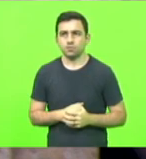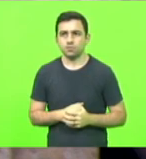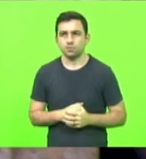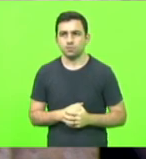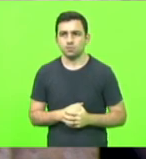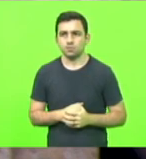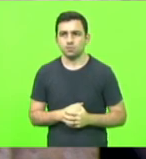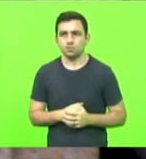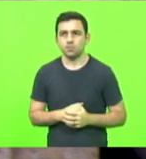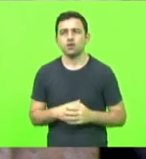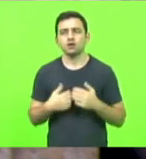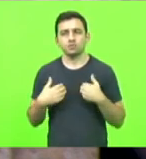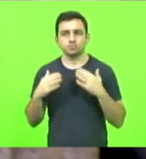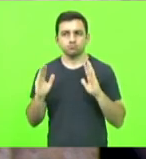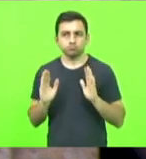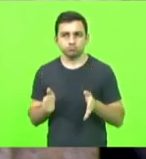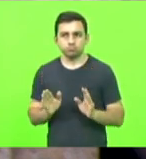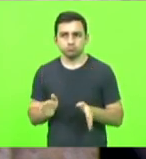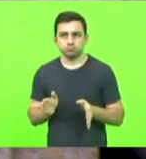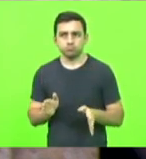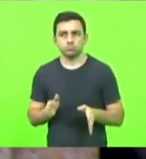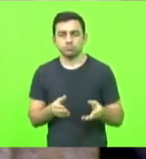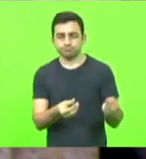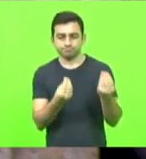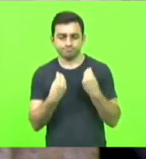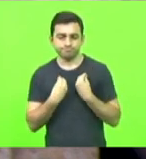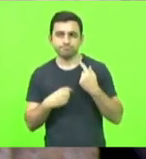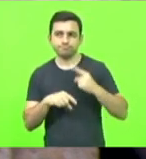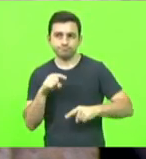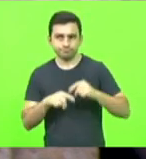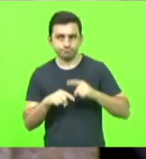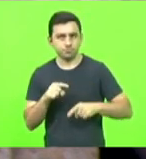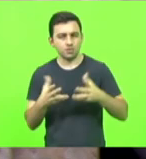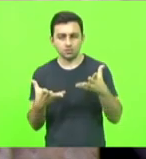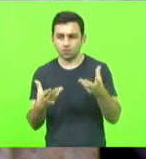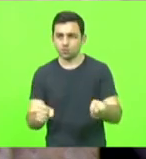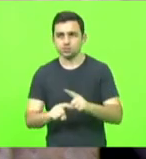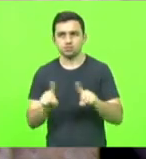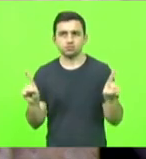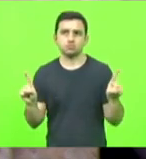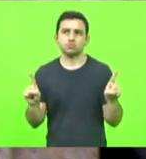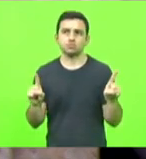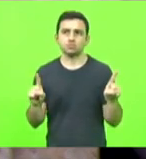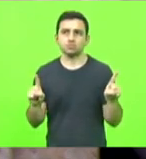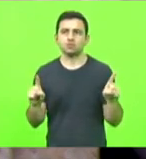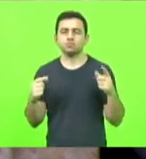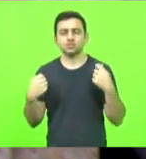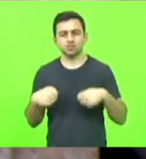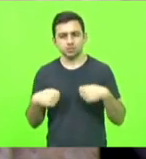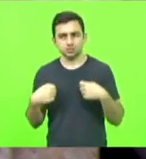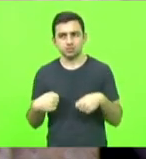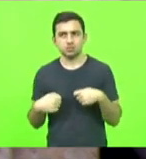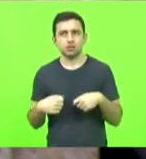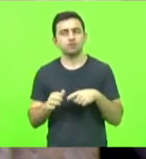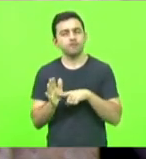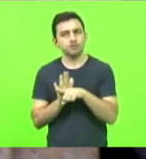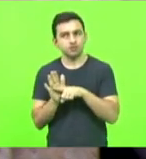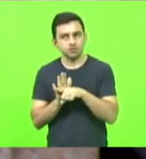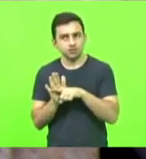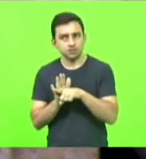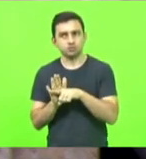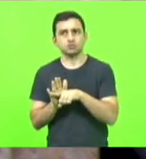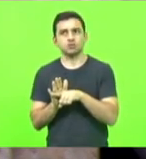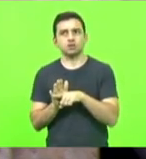eu fui recebendo esse material, mas está inadmissível, nós precisamos dar um basta, que haja uma investigação, que